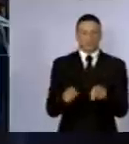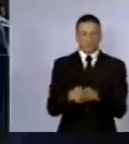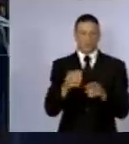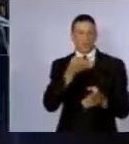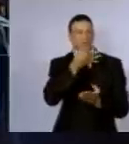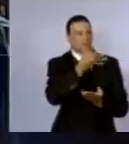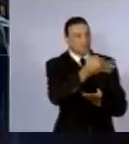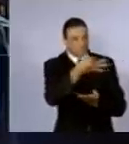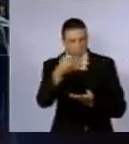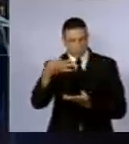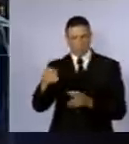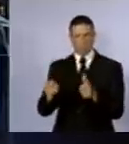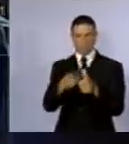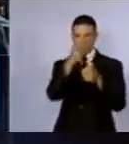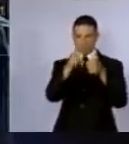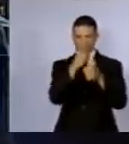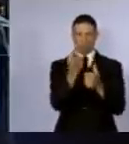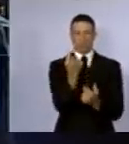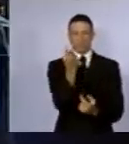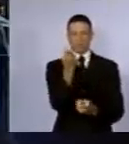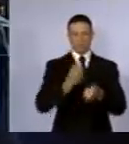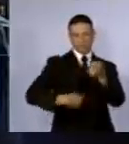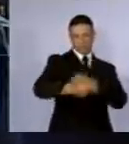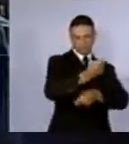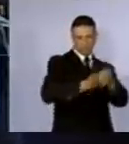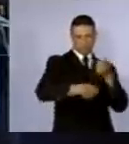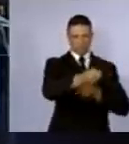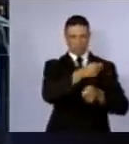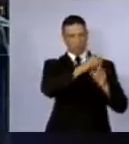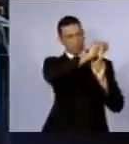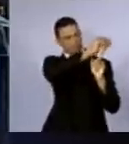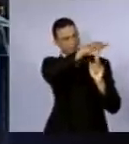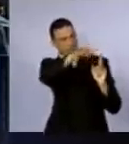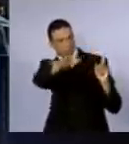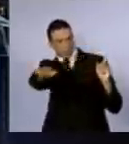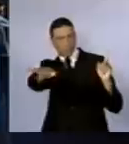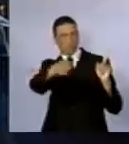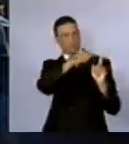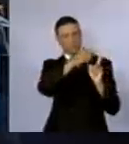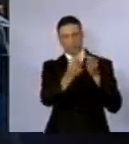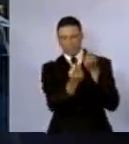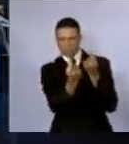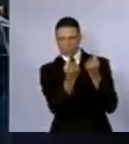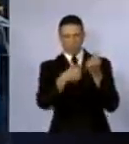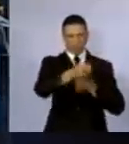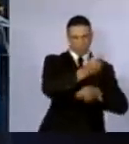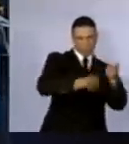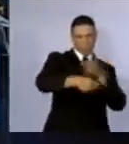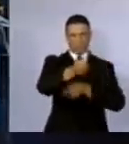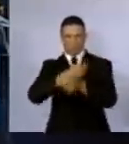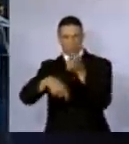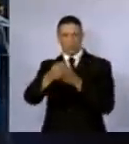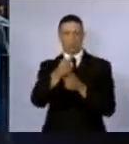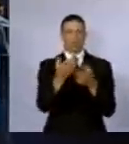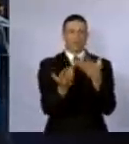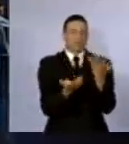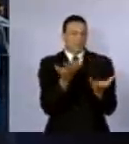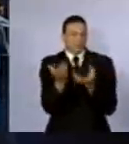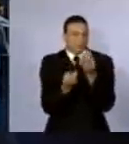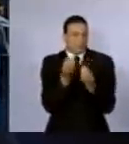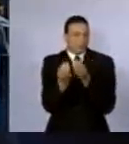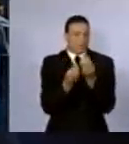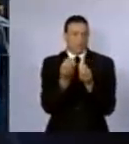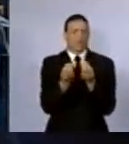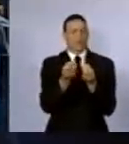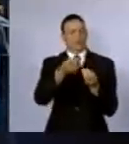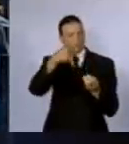inicialmente. Primeiro, questão dos investimentos em transmissão e distribuição. Esses investimentos, todos eles, né, devem ser